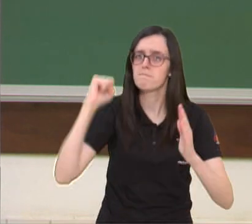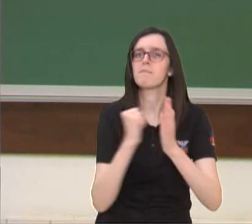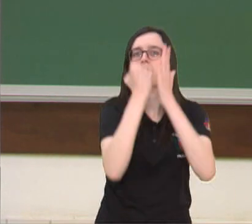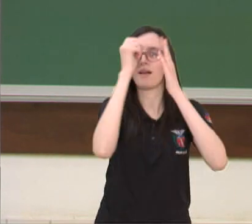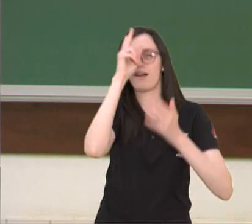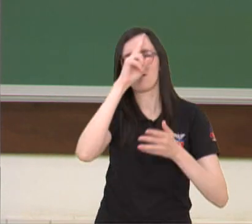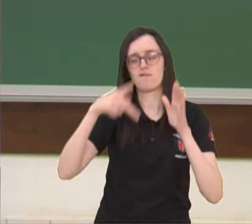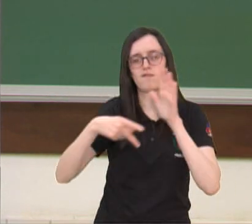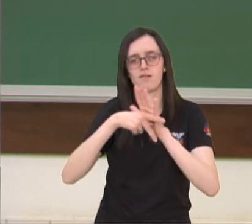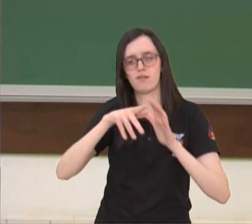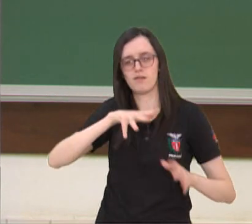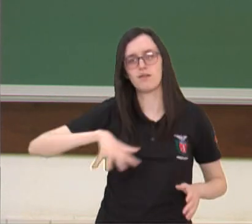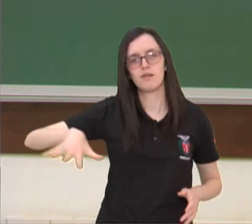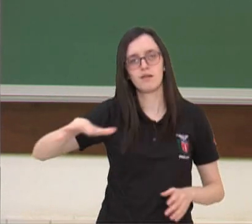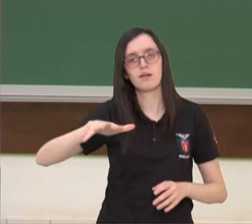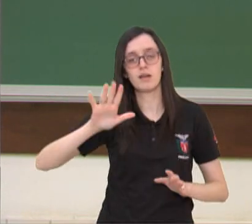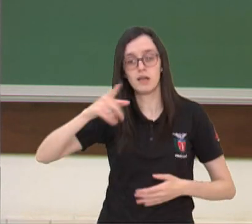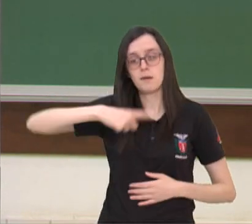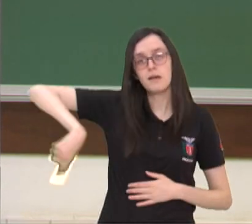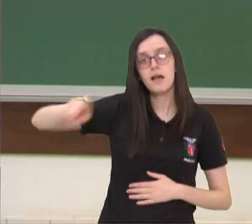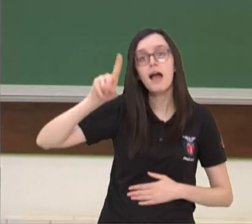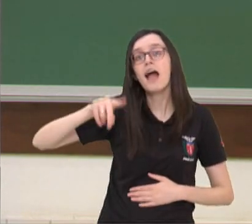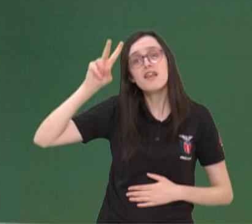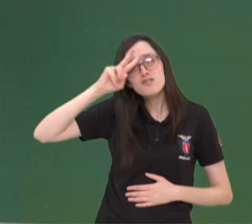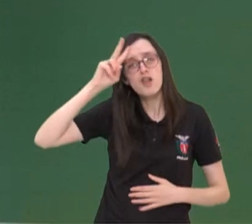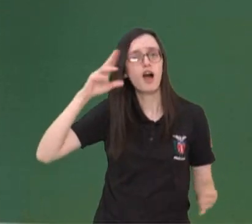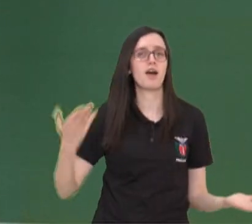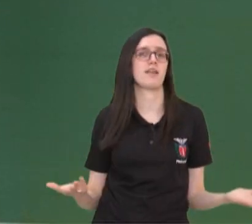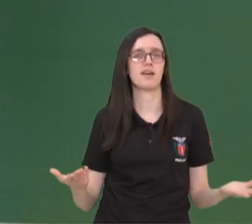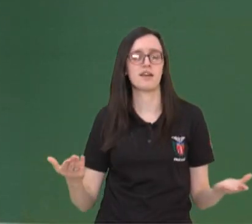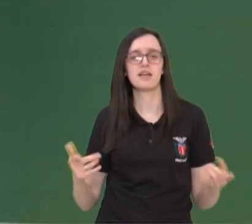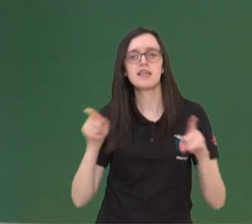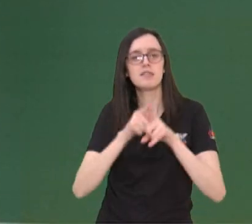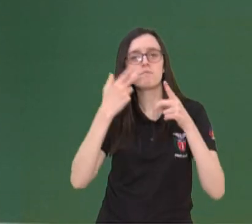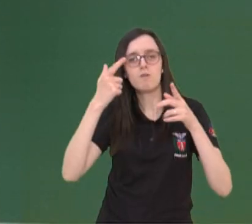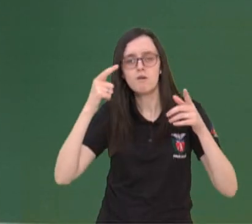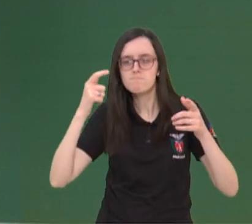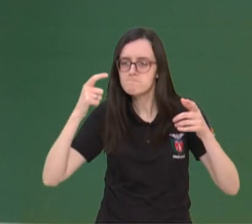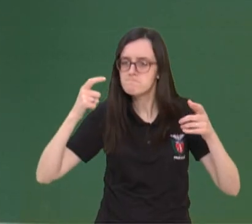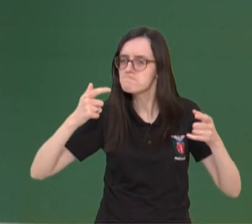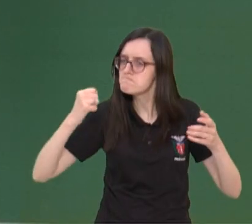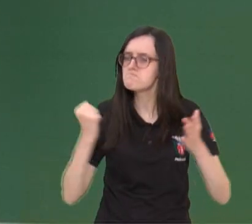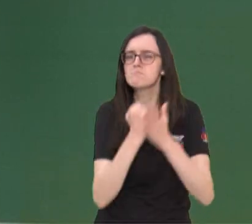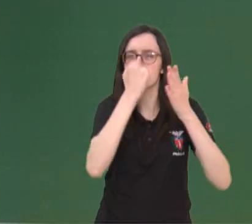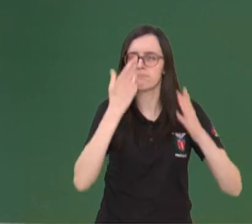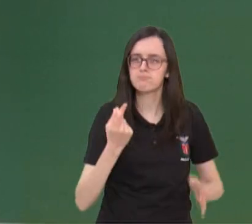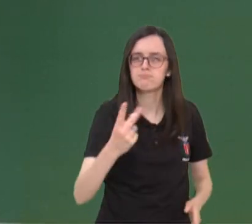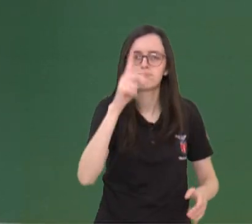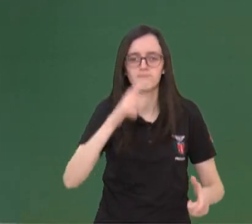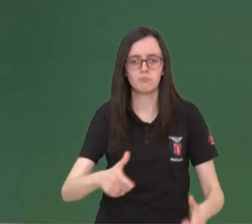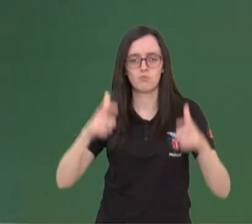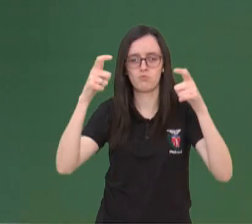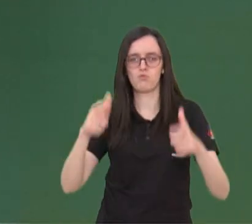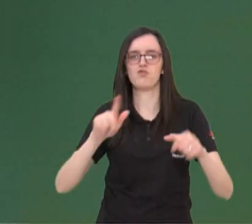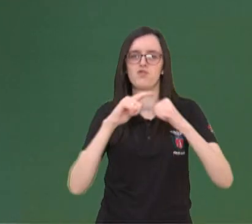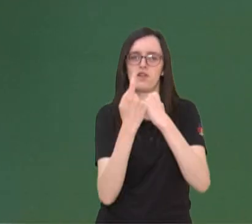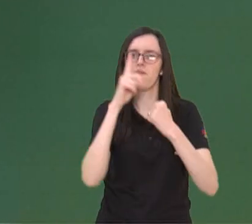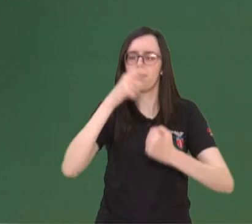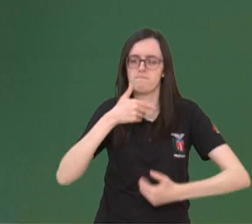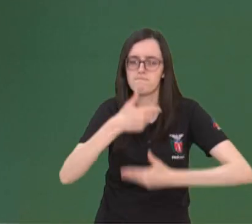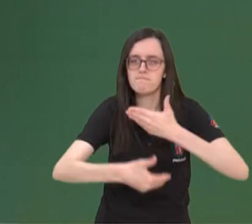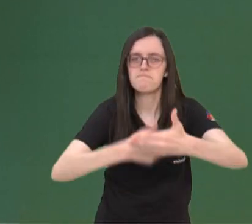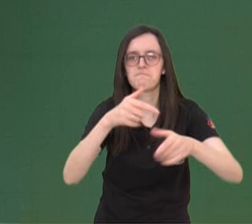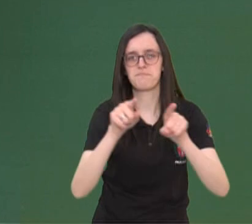marcaram eles enquanto história e que marcaram o espaço geográfico enquanto construção.